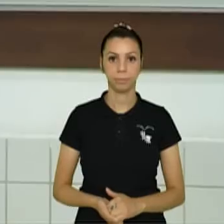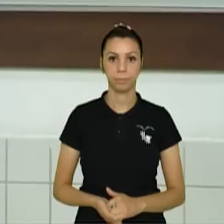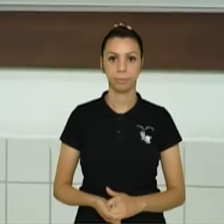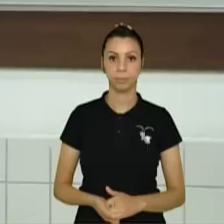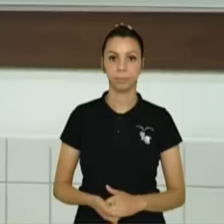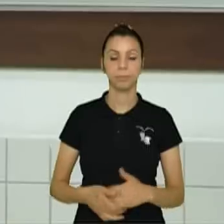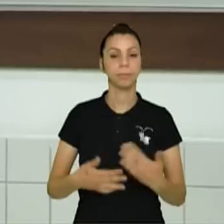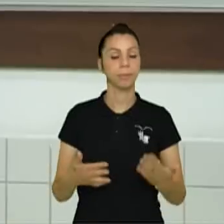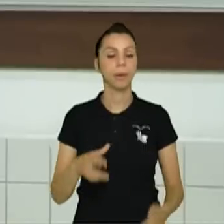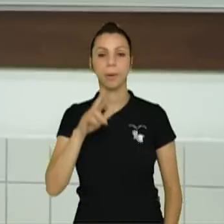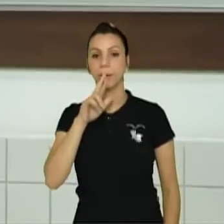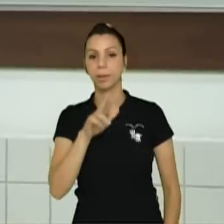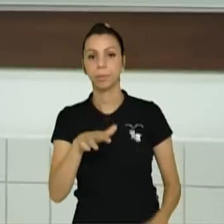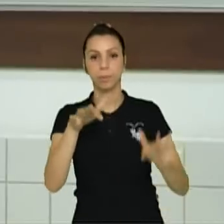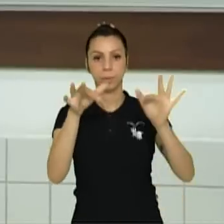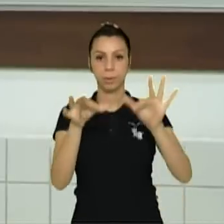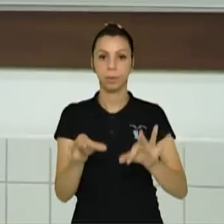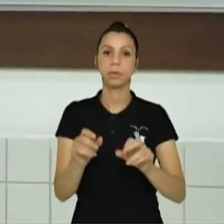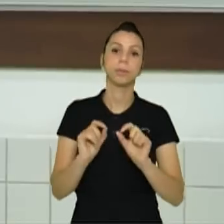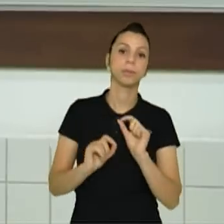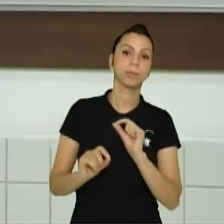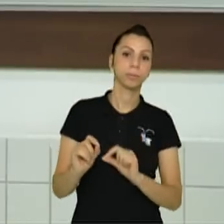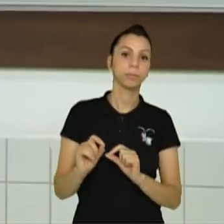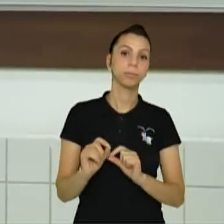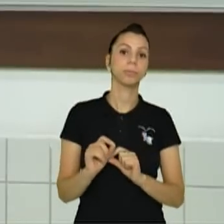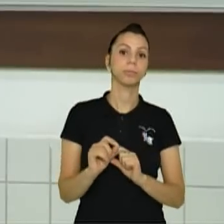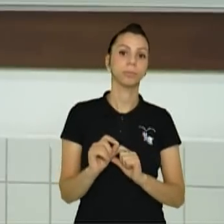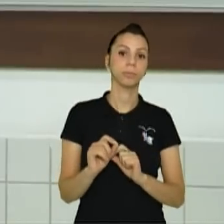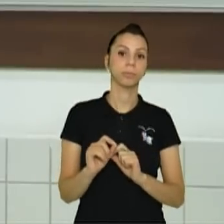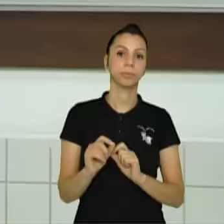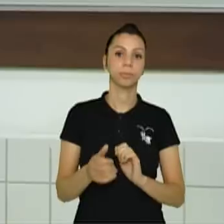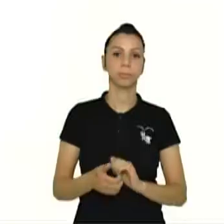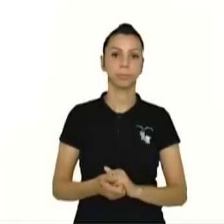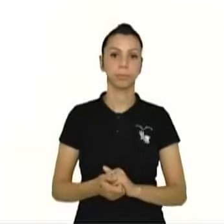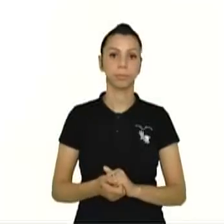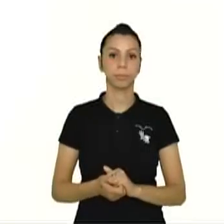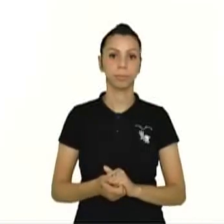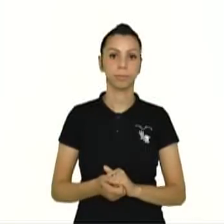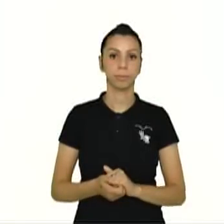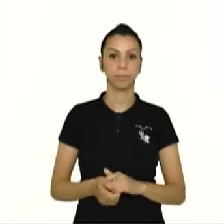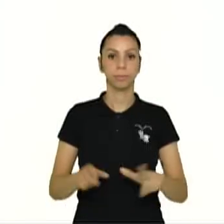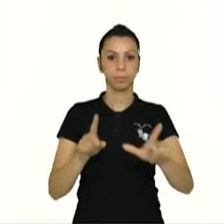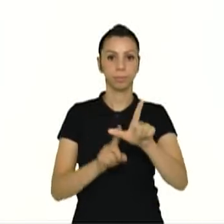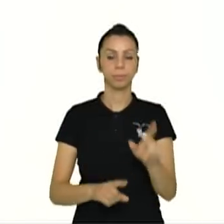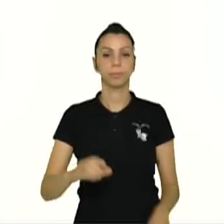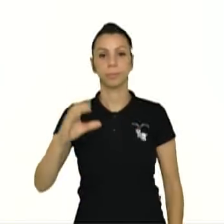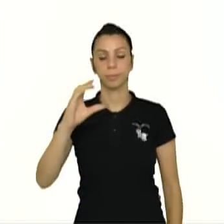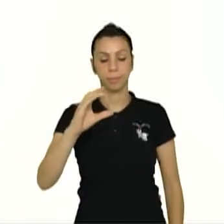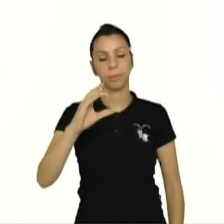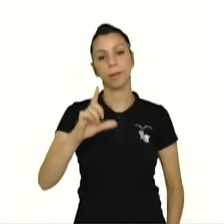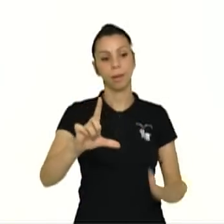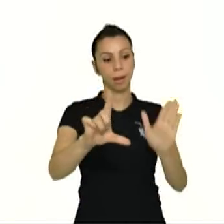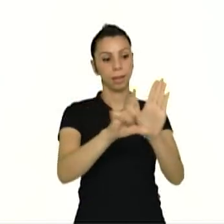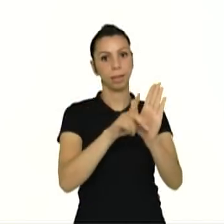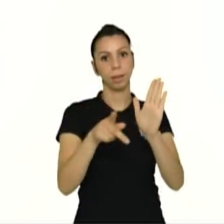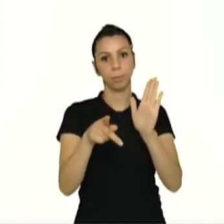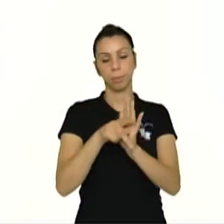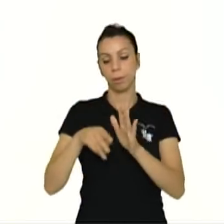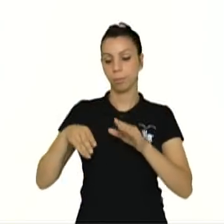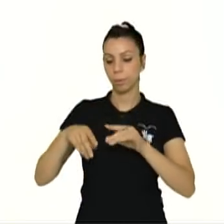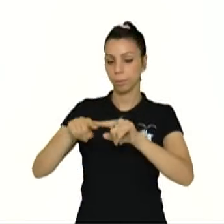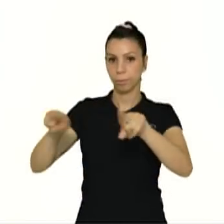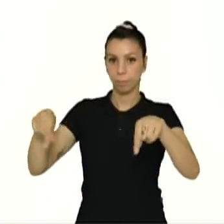E a alternativa correta é, vamos ver, C, Lei de Terras. Essa foi a lei